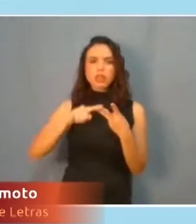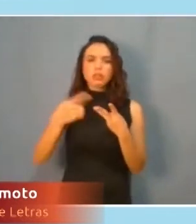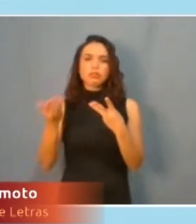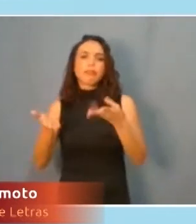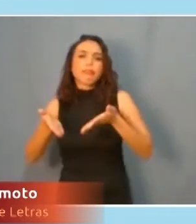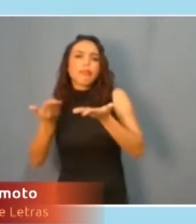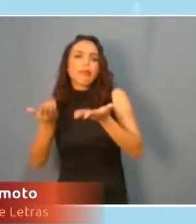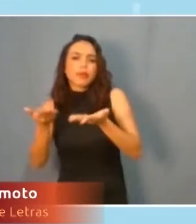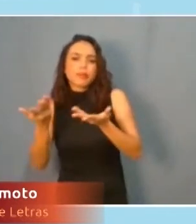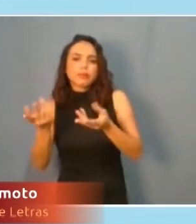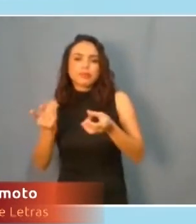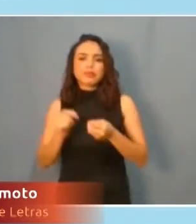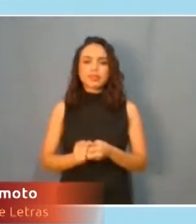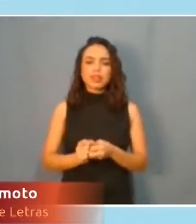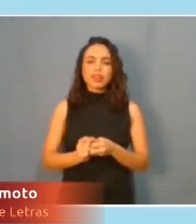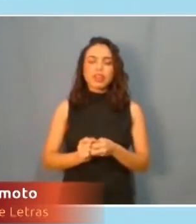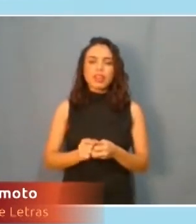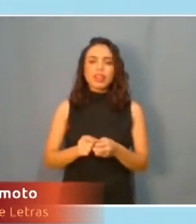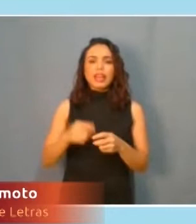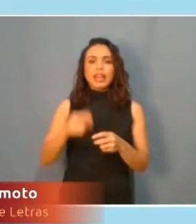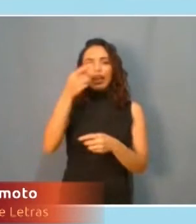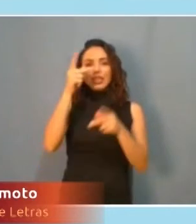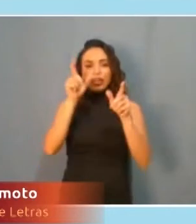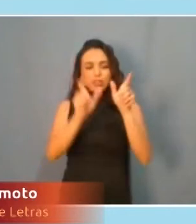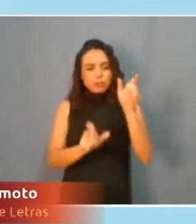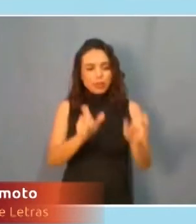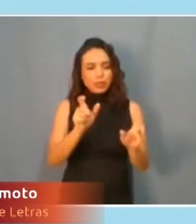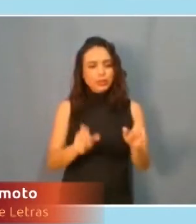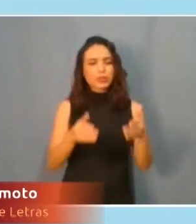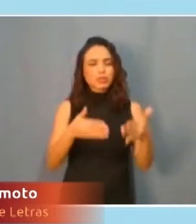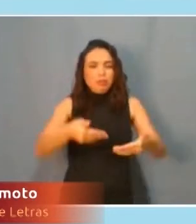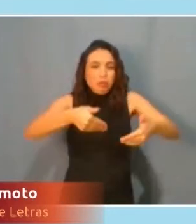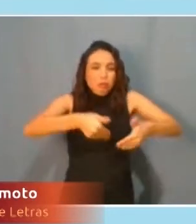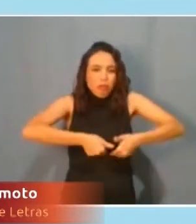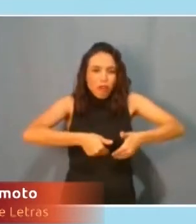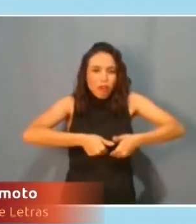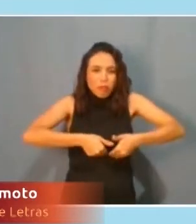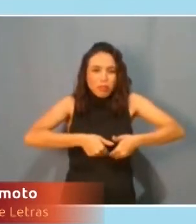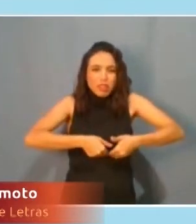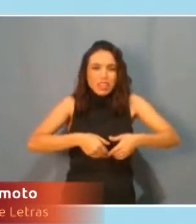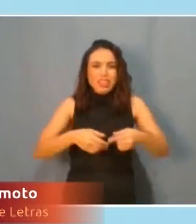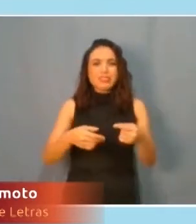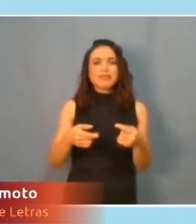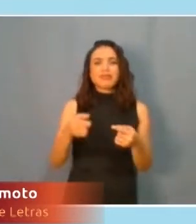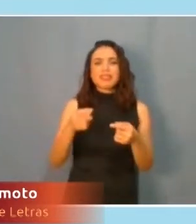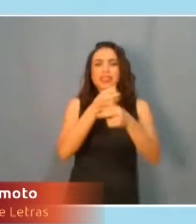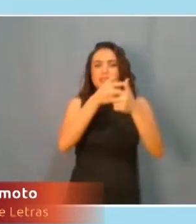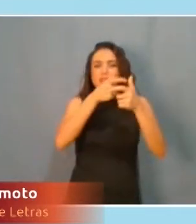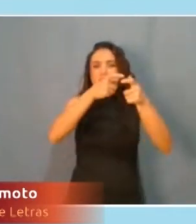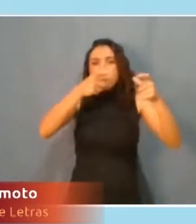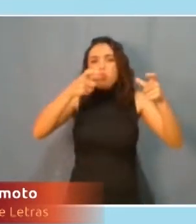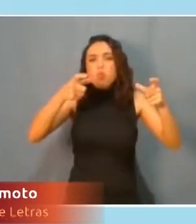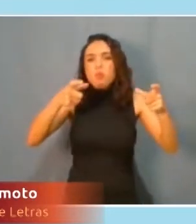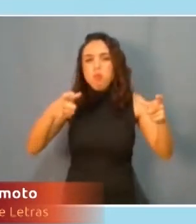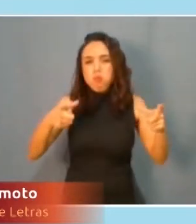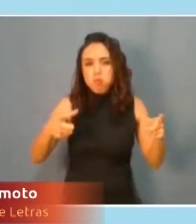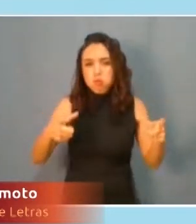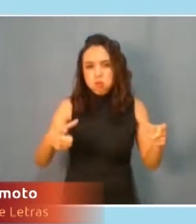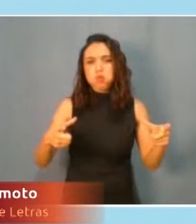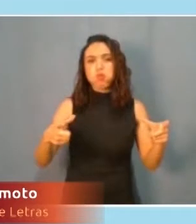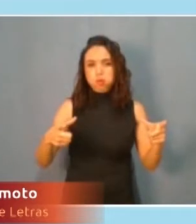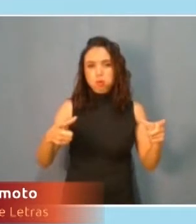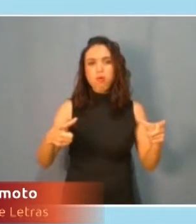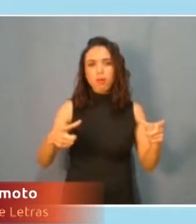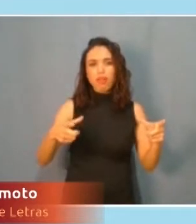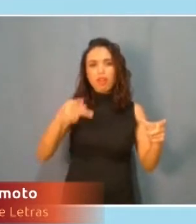que passam fome são negras, mulheres e da área rural ou da periferia das grandes cidades. Esse